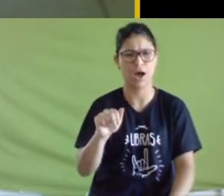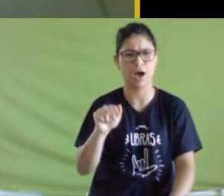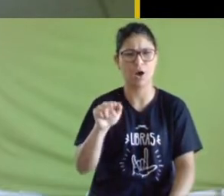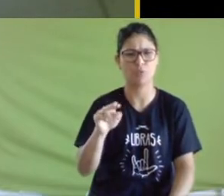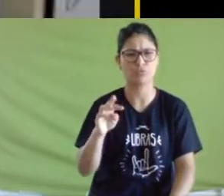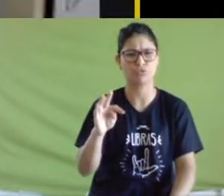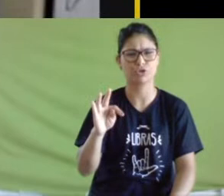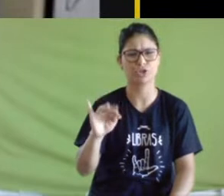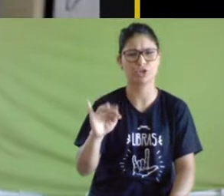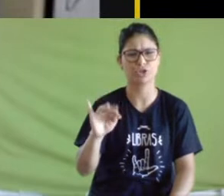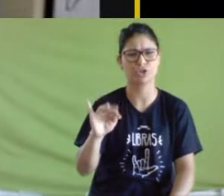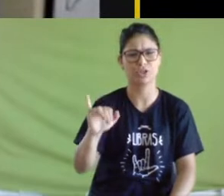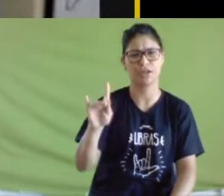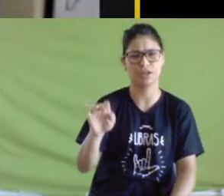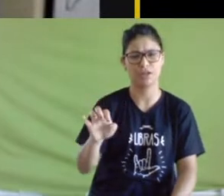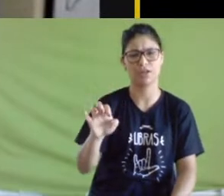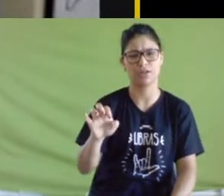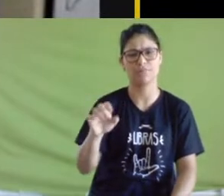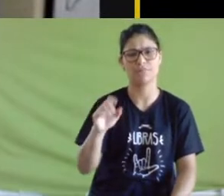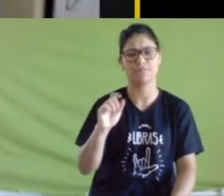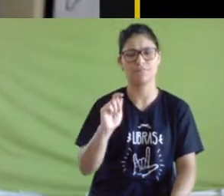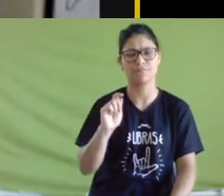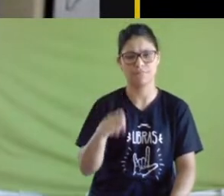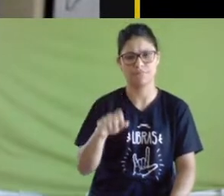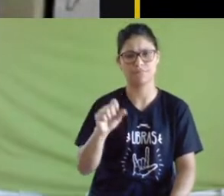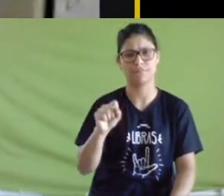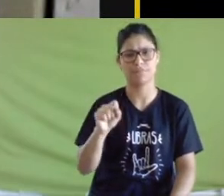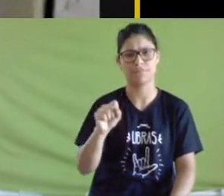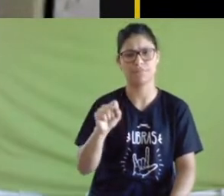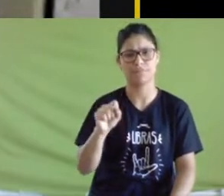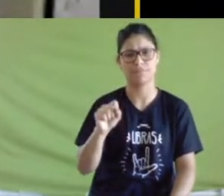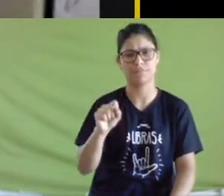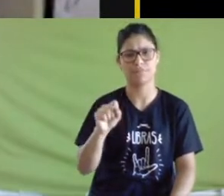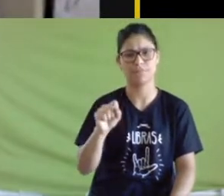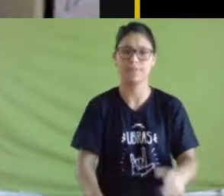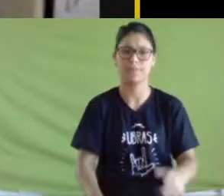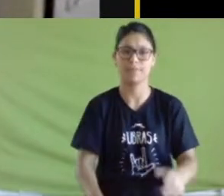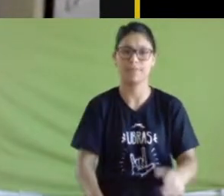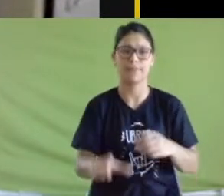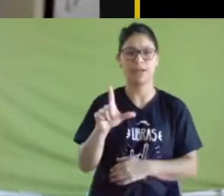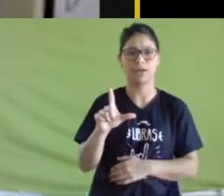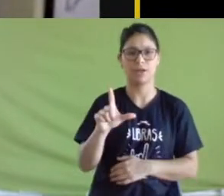que sim. Porque isso é uma coisa que o Luiz e outros autores disseram, quer dizer,